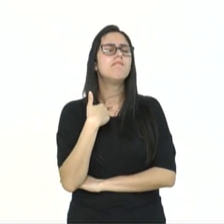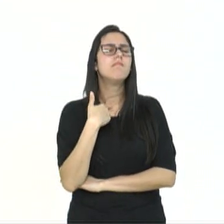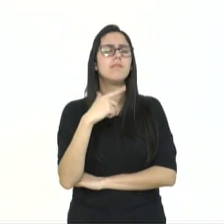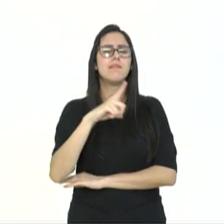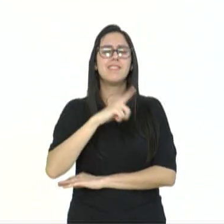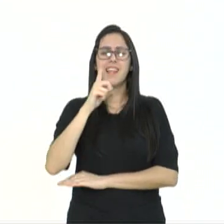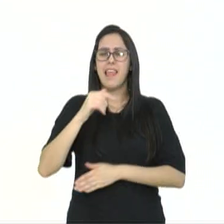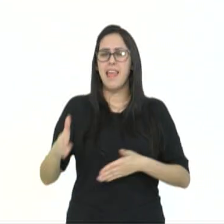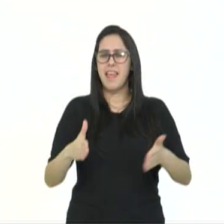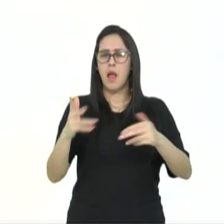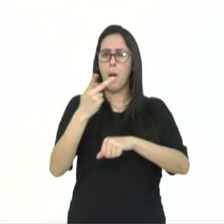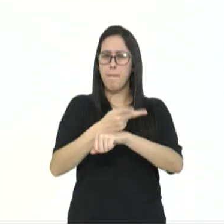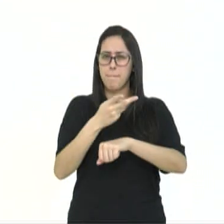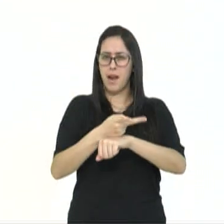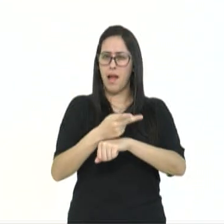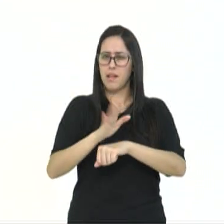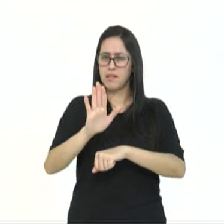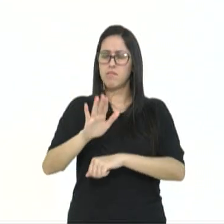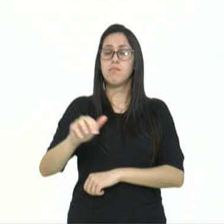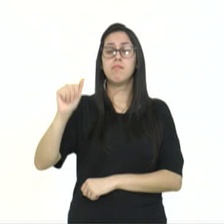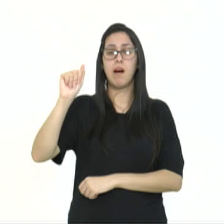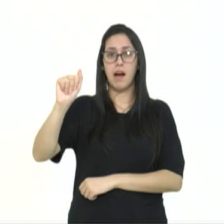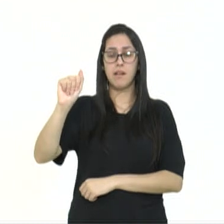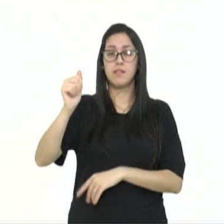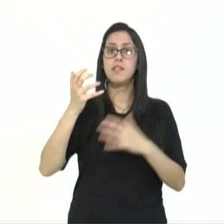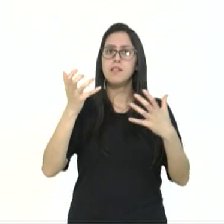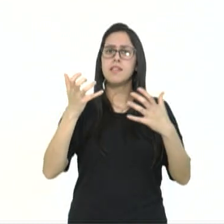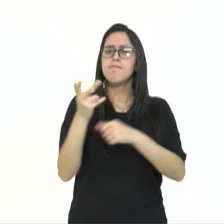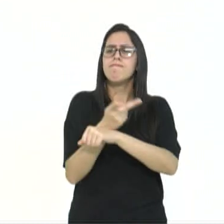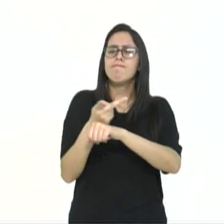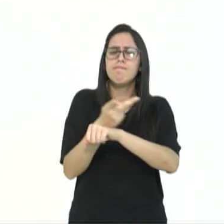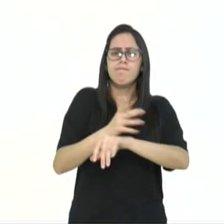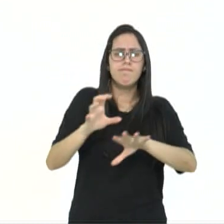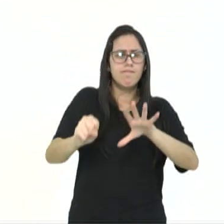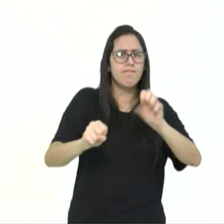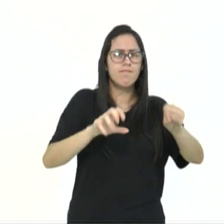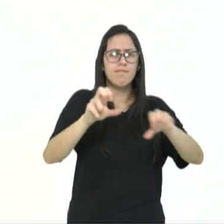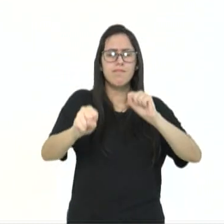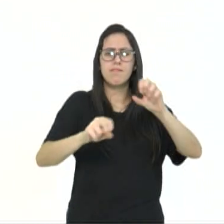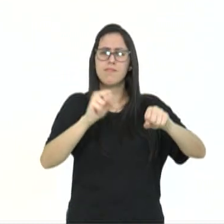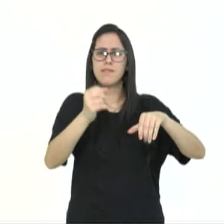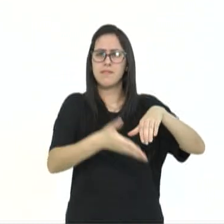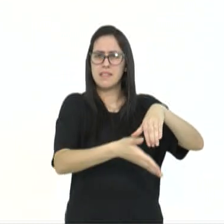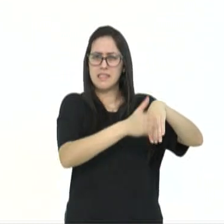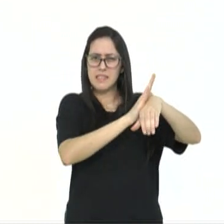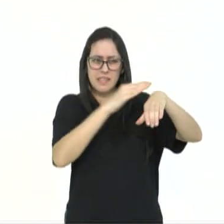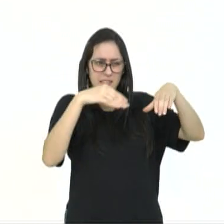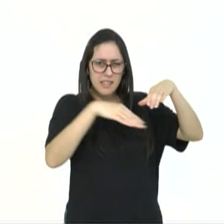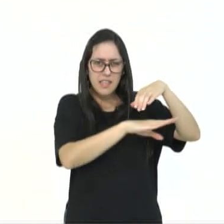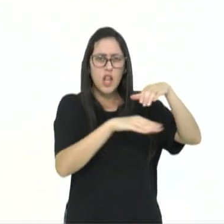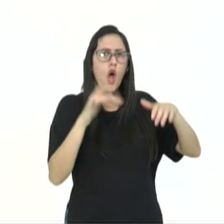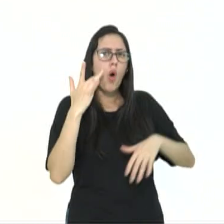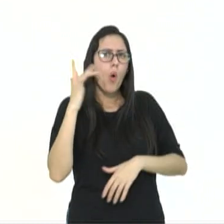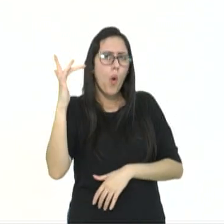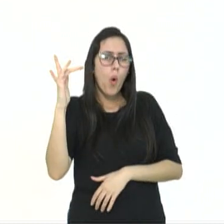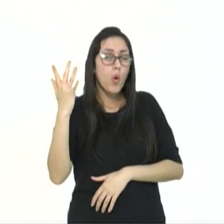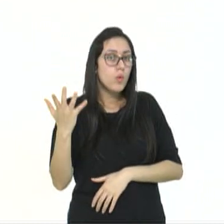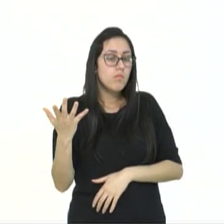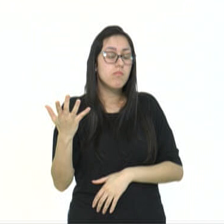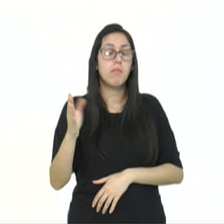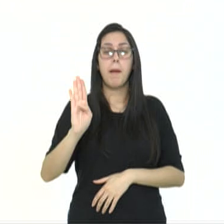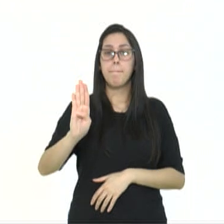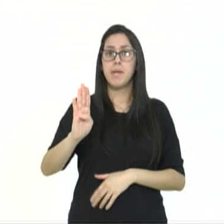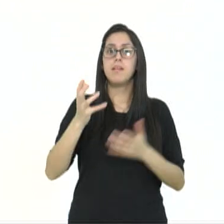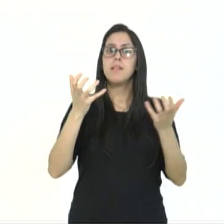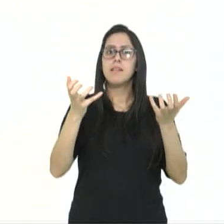Rio da Prata, destaca-se a busca pelo domínio das minas de ouro em Buenos Aires, B, a